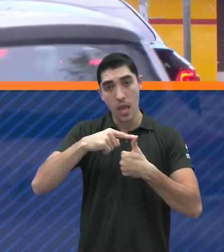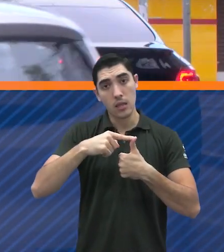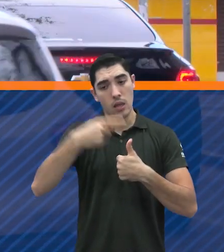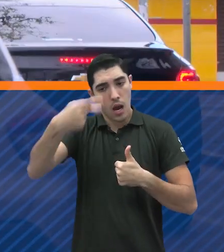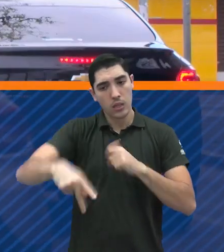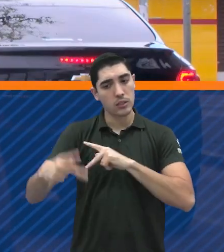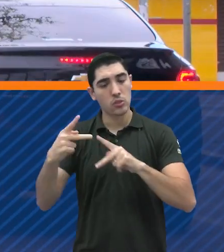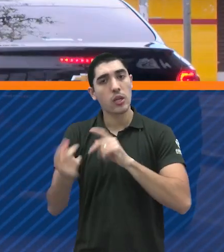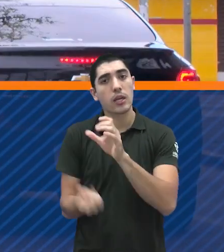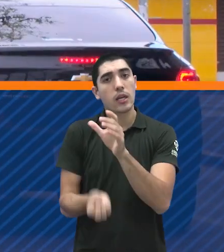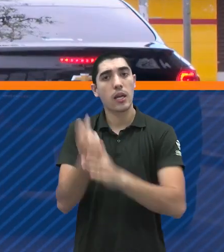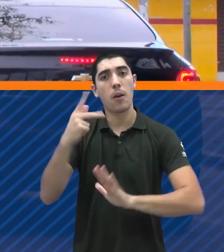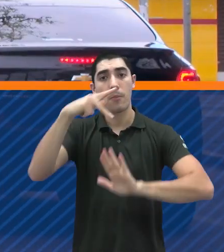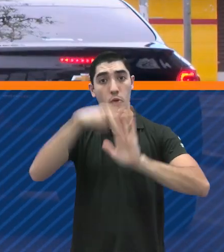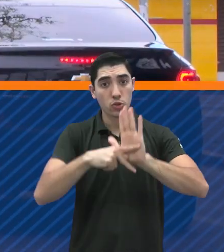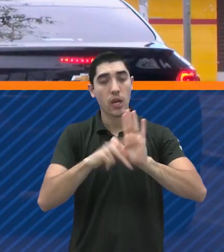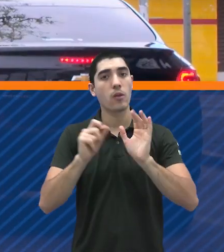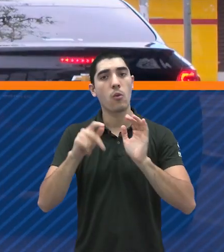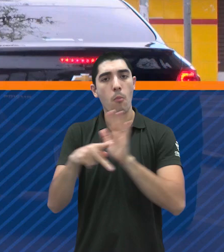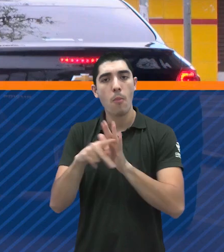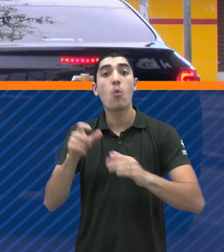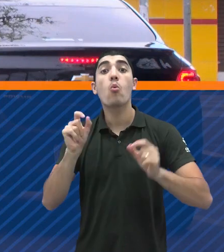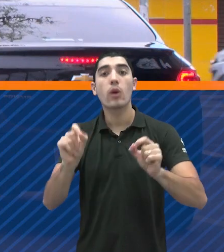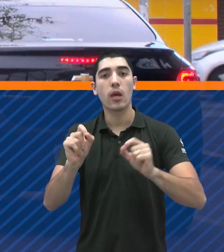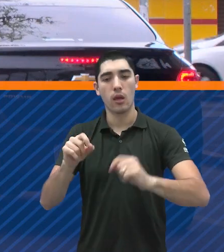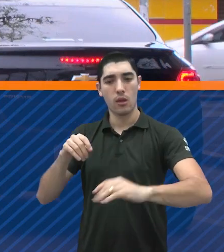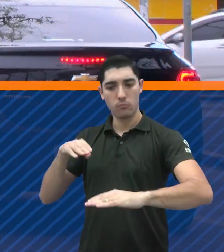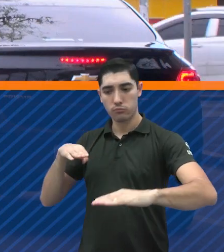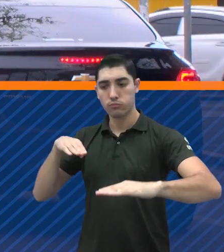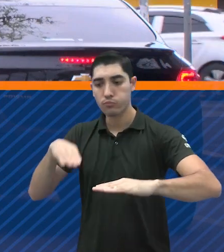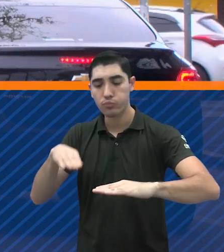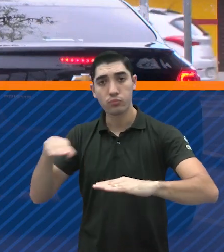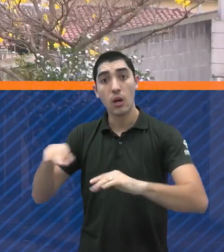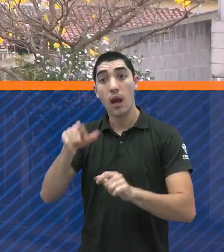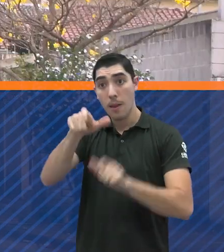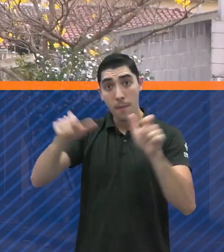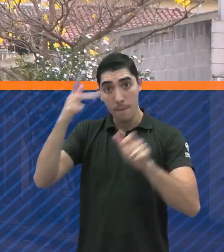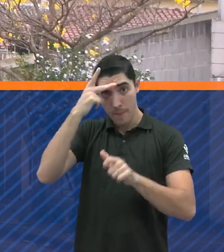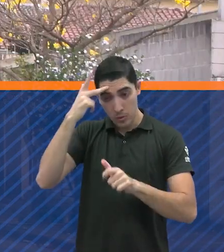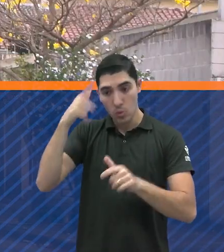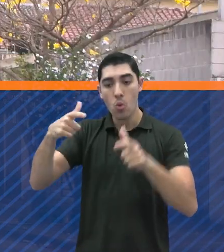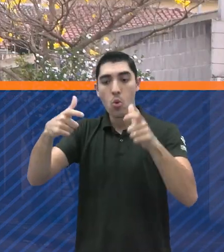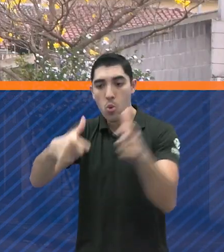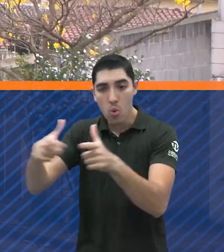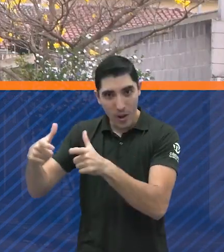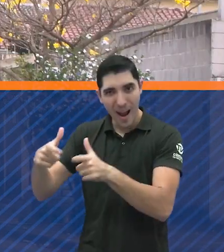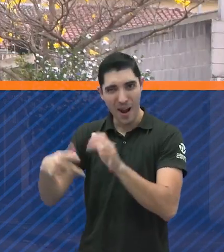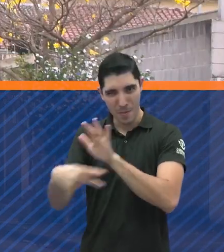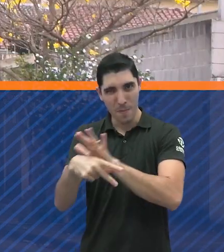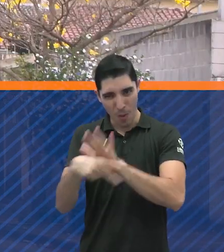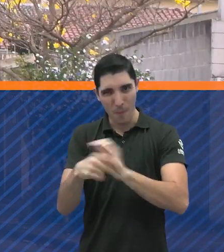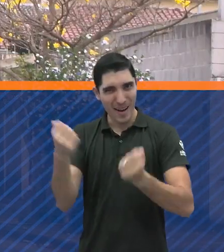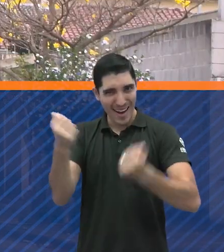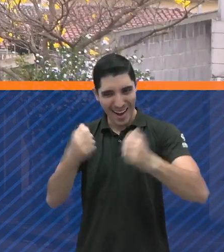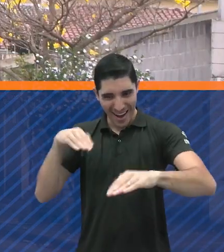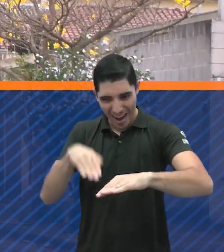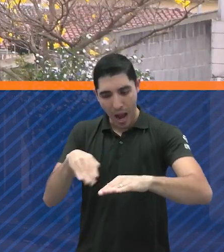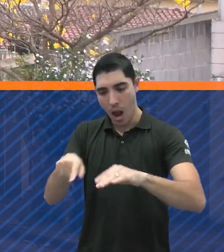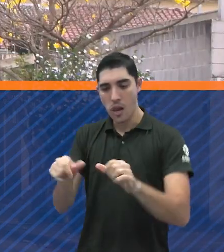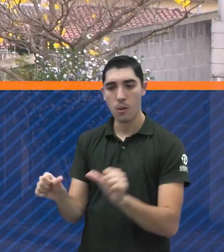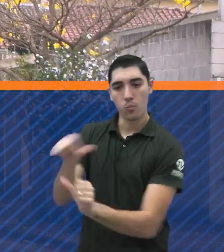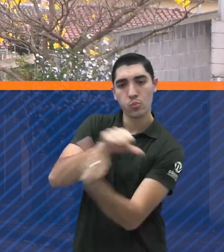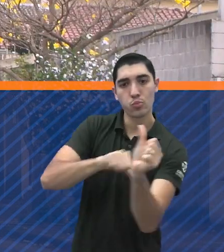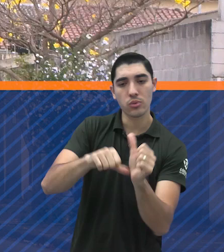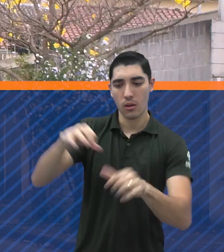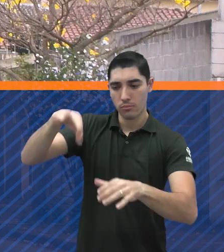São José o programa Vaga Verde. A meta é incentivar o plantio de árvores em áreas destinadas para o estacionamento de